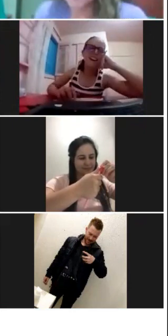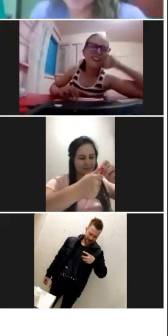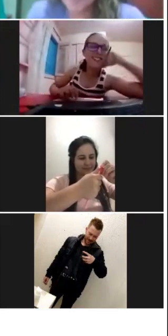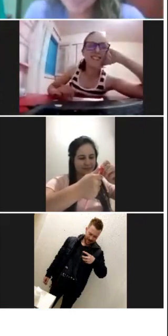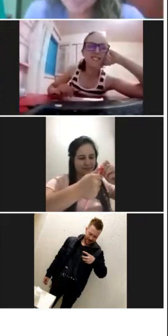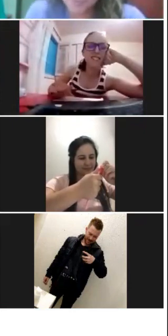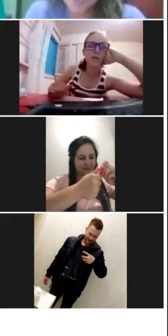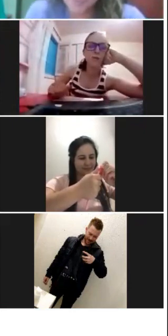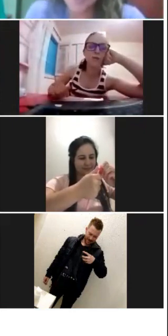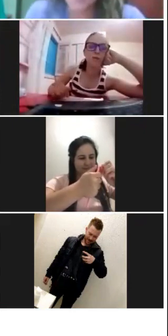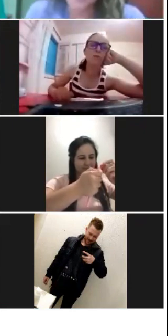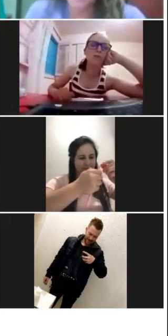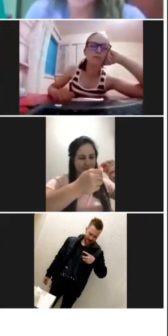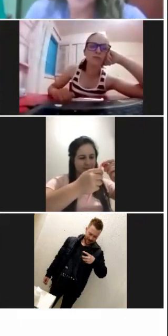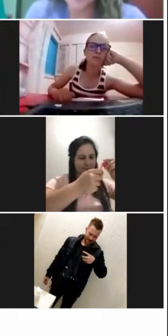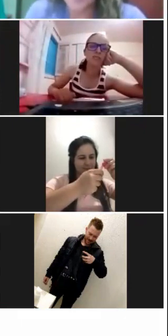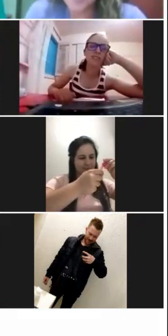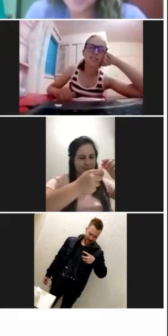Eu falei, ah, eu avisei.